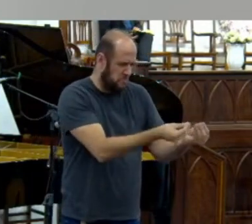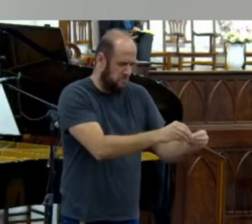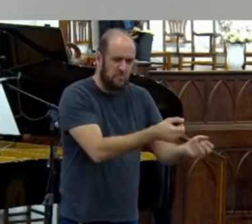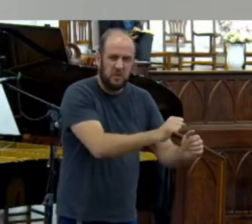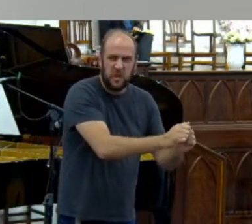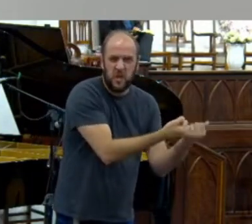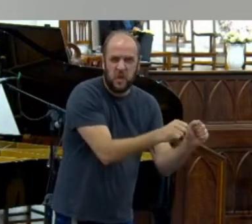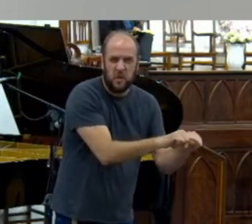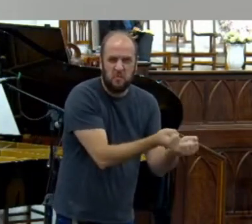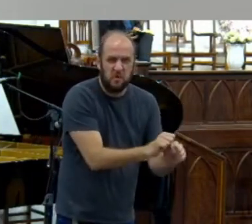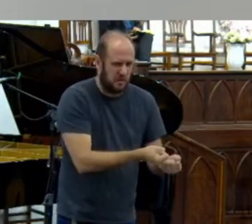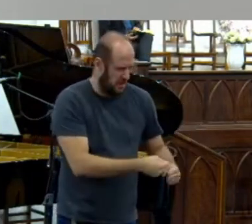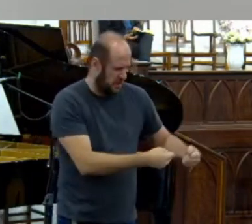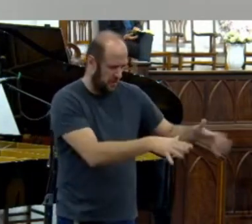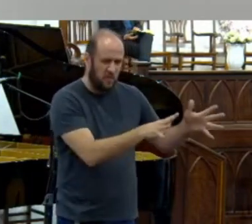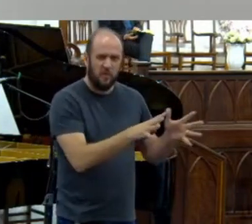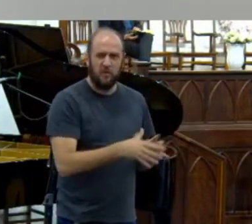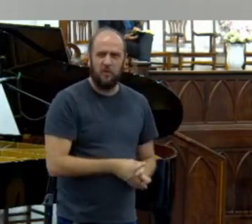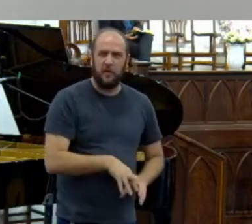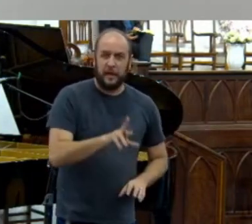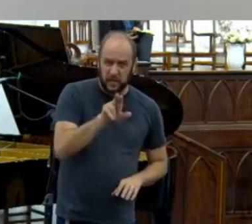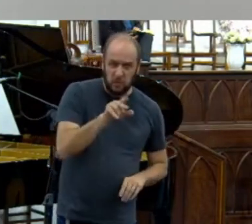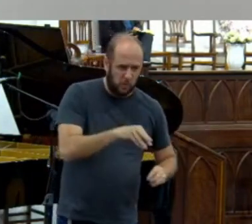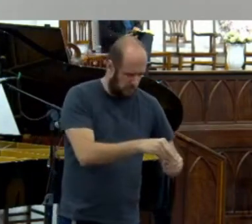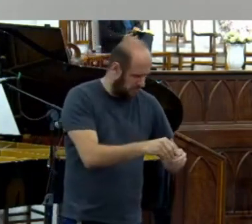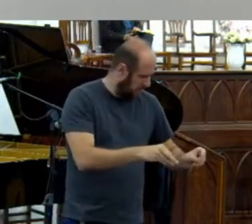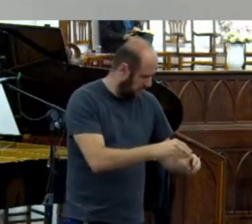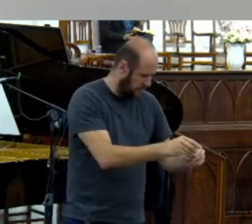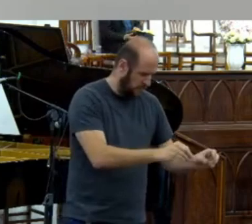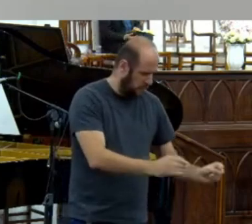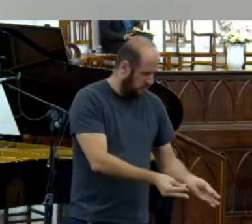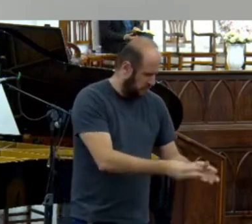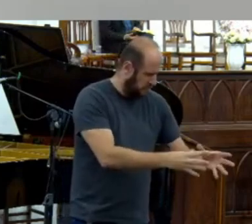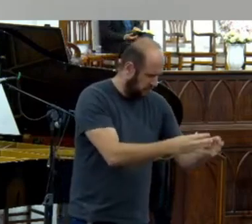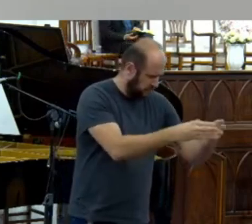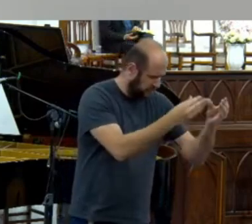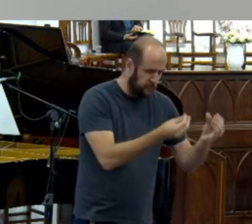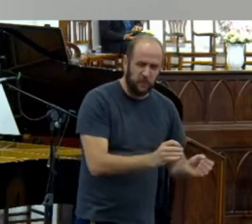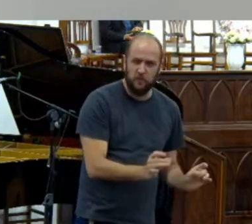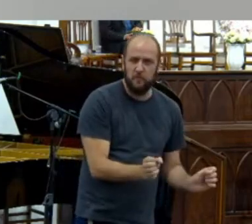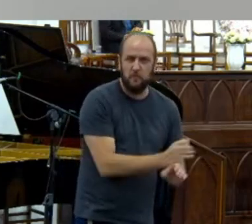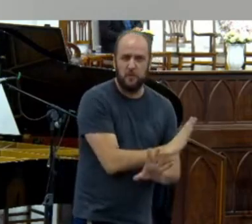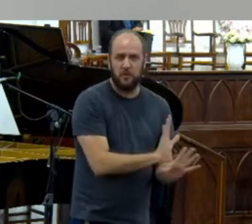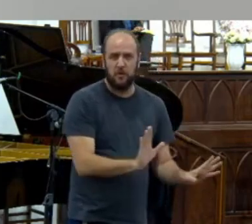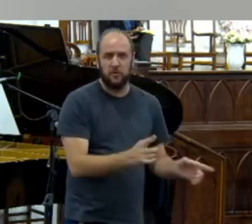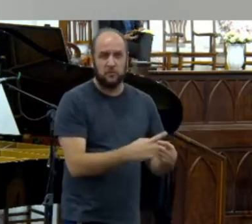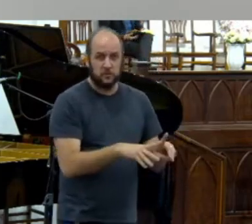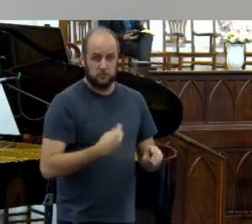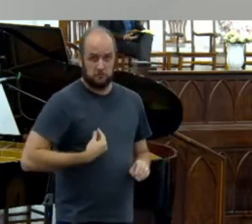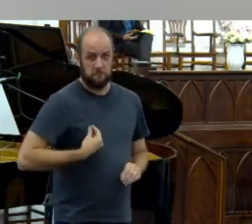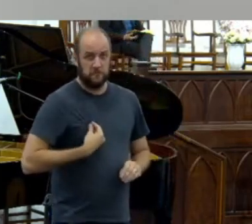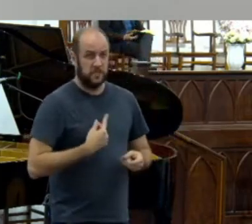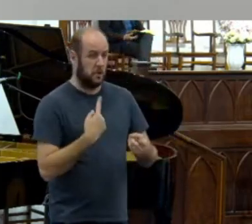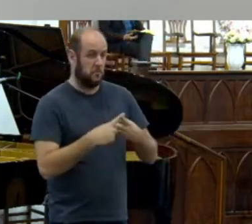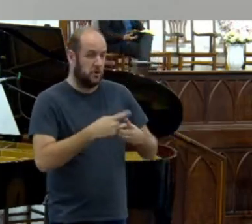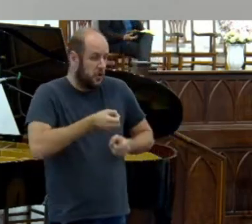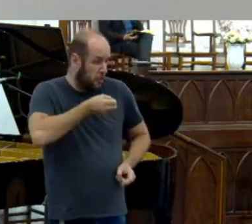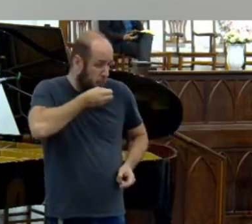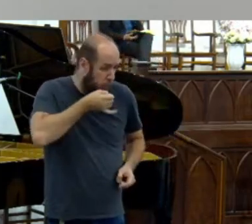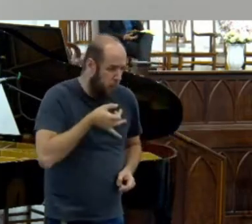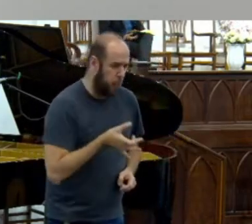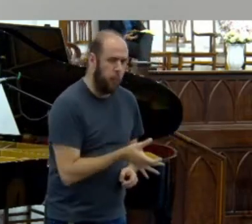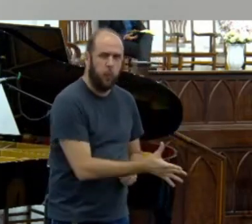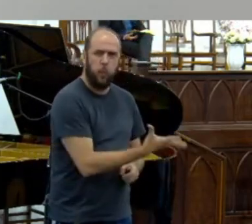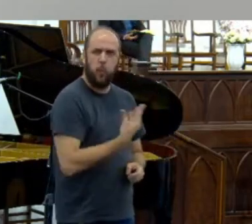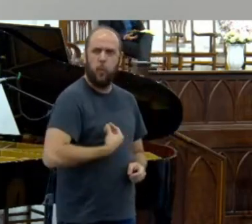cacos. Tu és uma peça de barro que eu fiz, mas uma peça viva, porque eu coloquei vida em